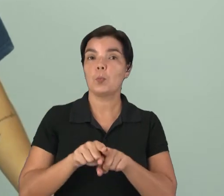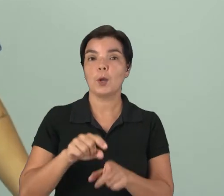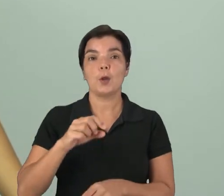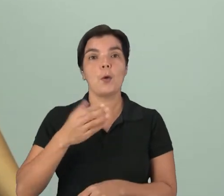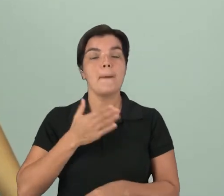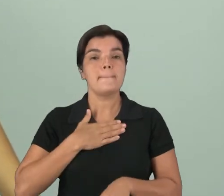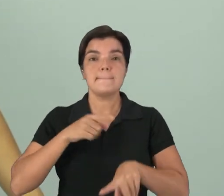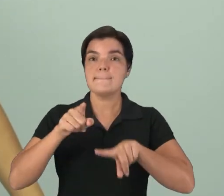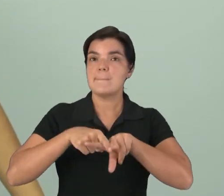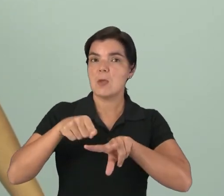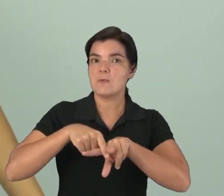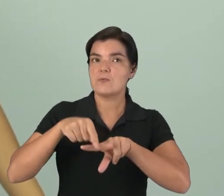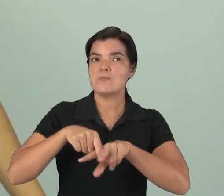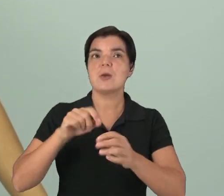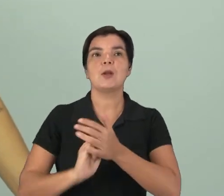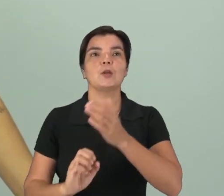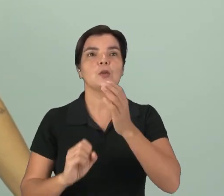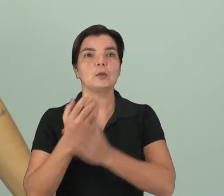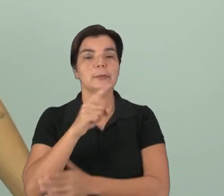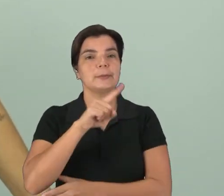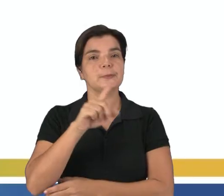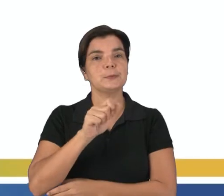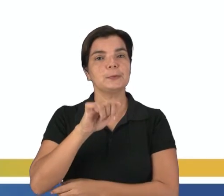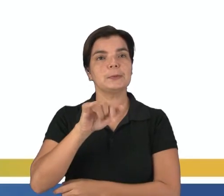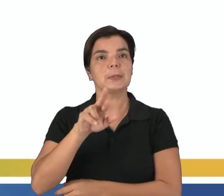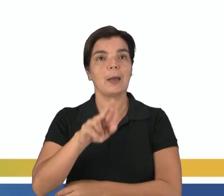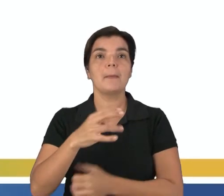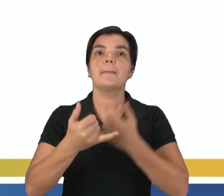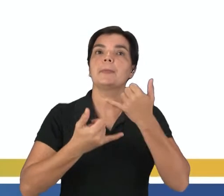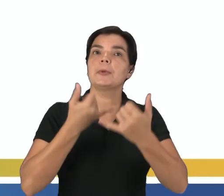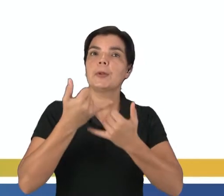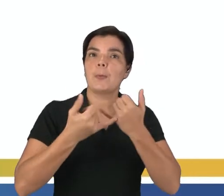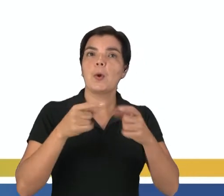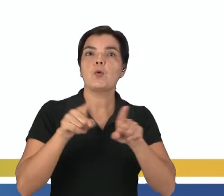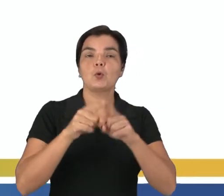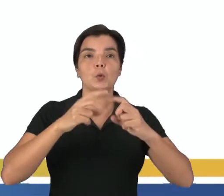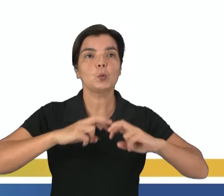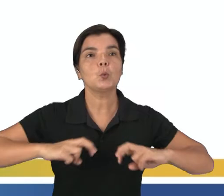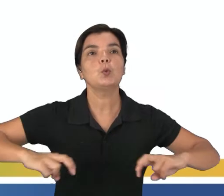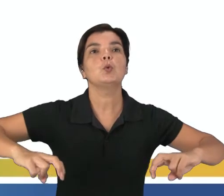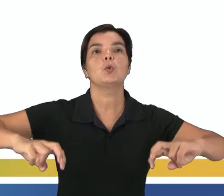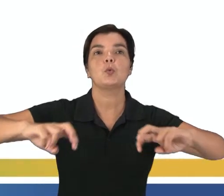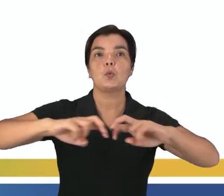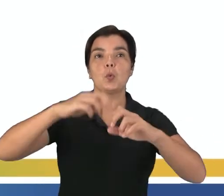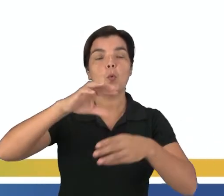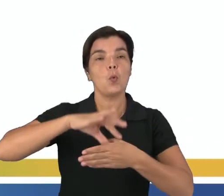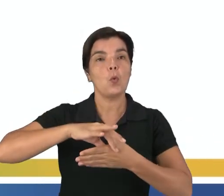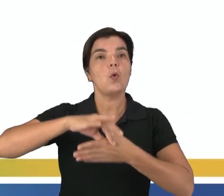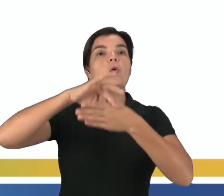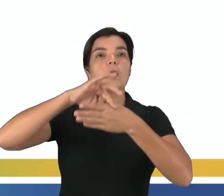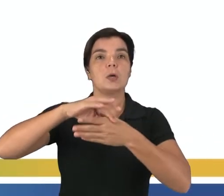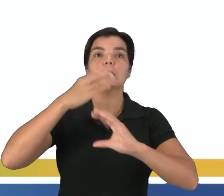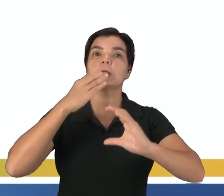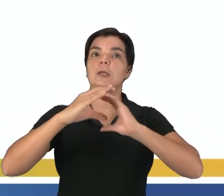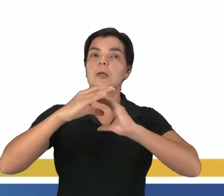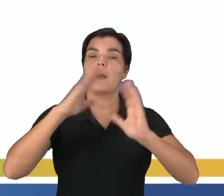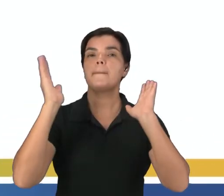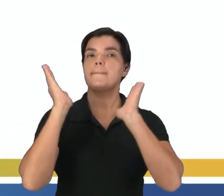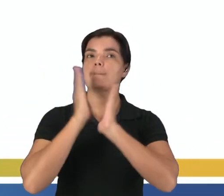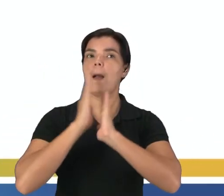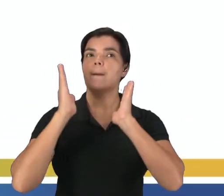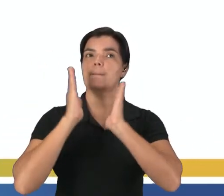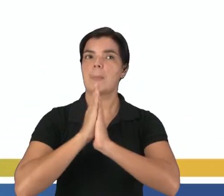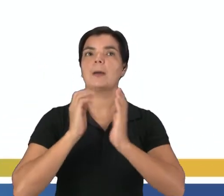o Acompanhe Meus Pés, com origem no Zaire. Para brincar, devem formar um círculo enquanto um líder canta e